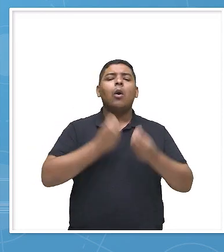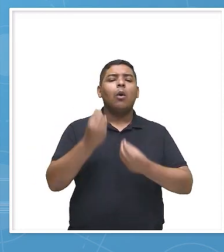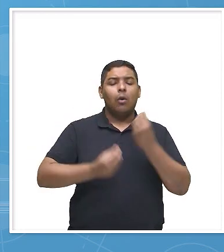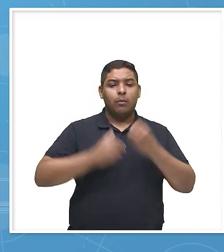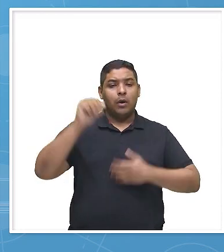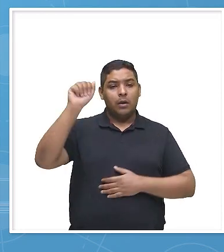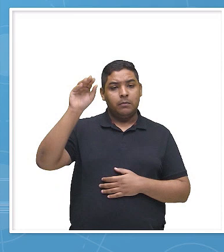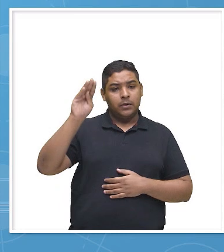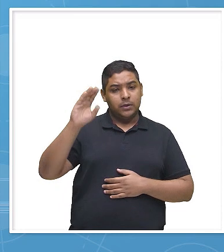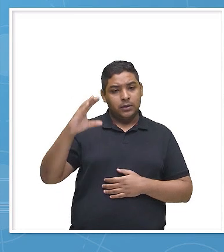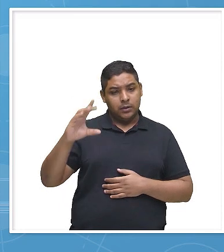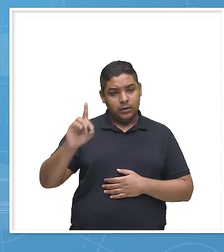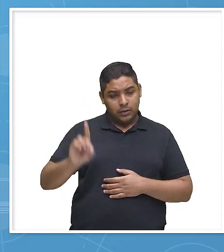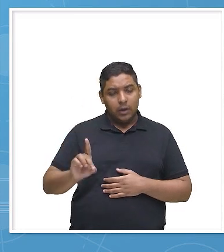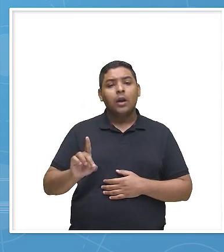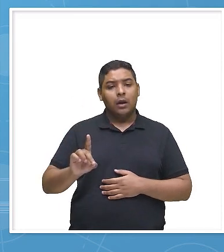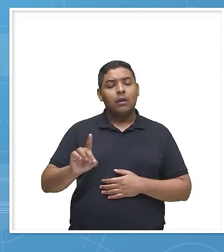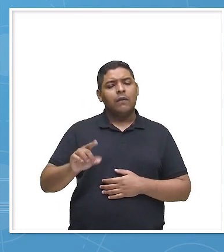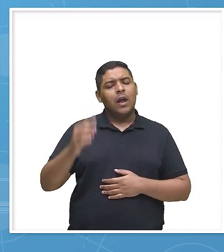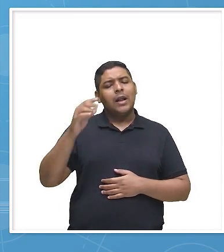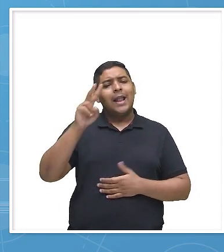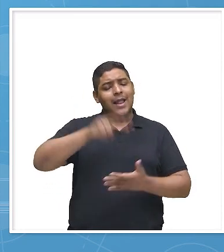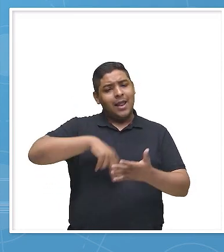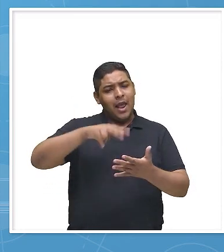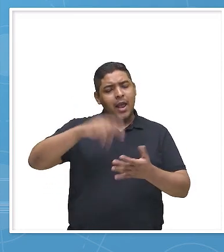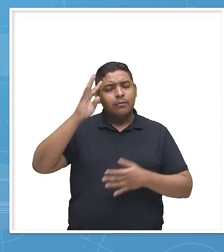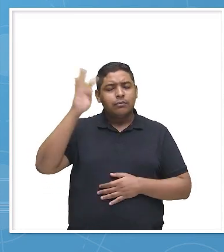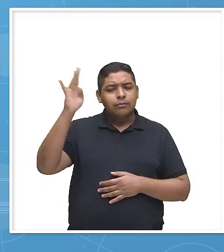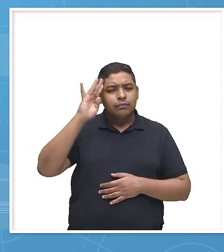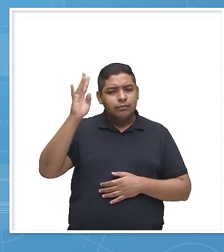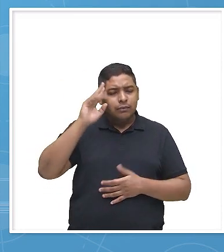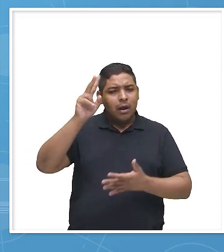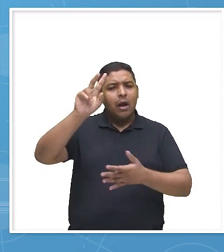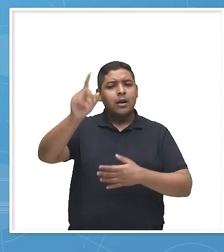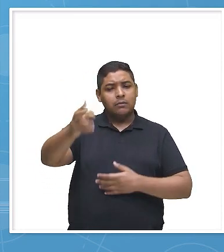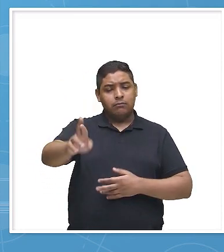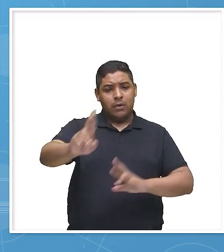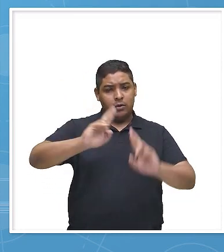e enviar qual é a resposta que vocês consideram a mais adequada.